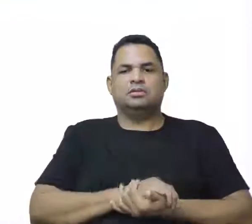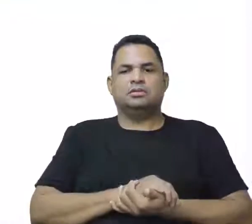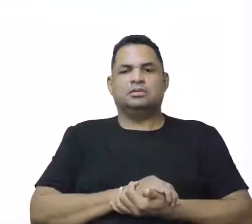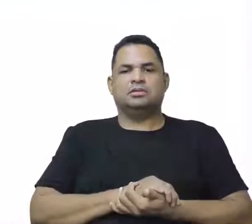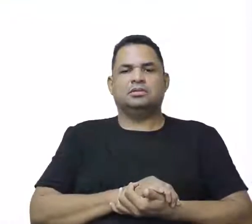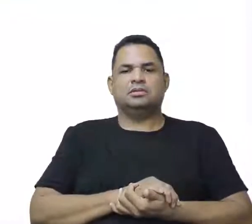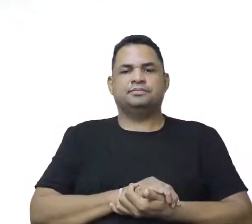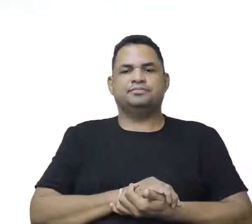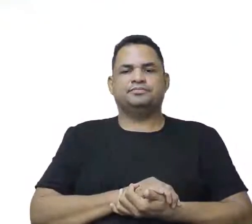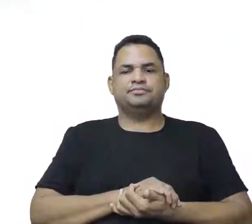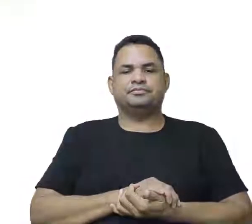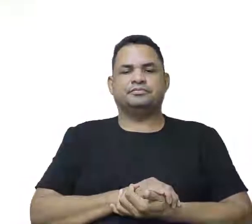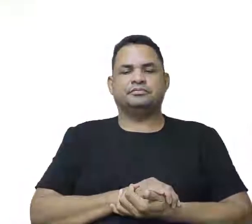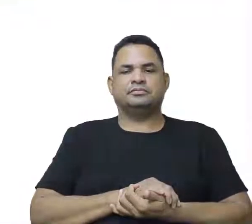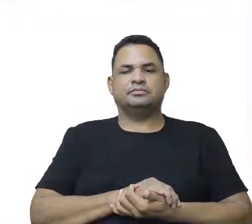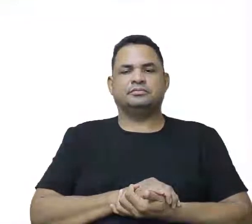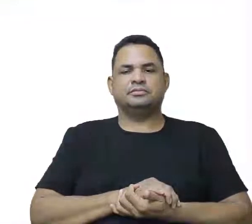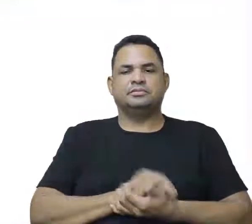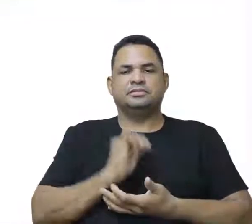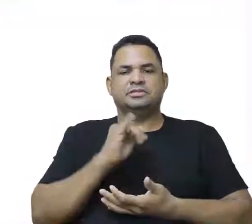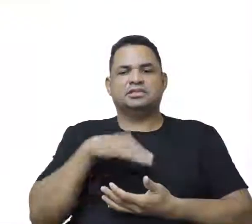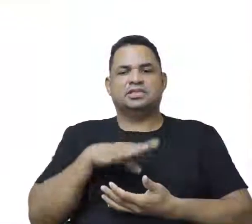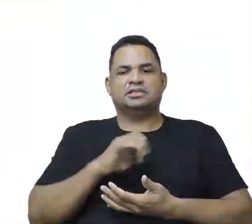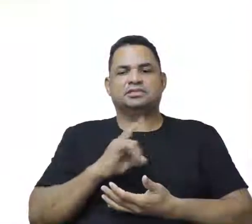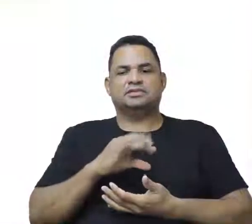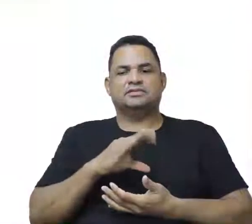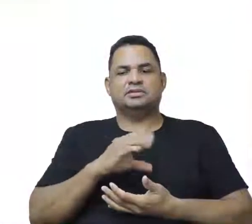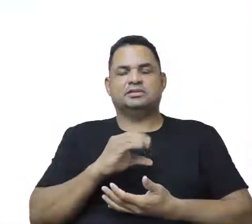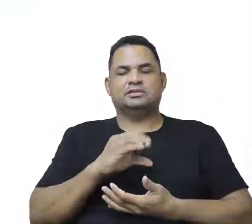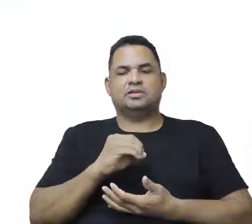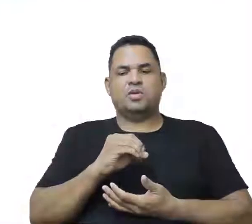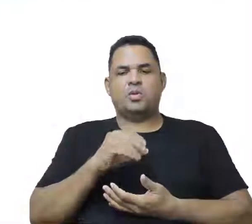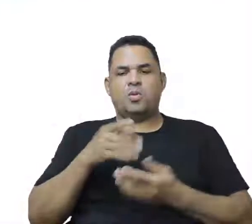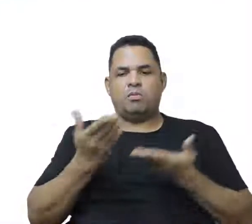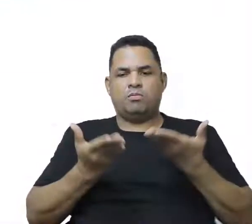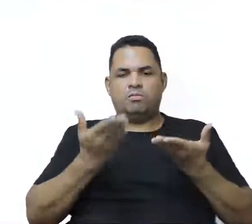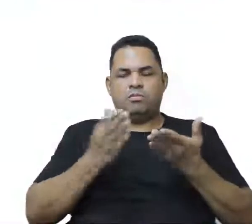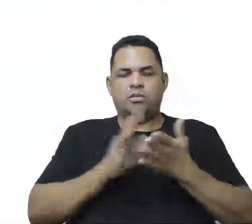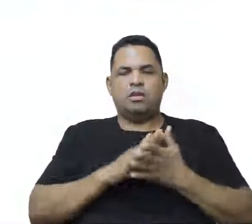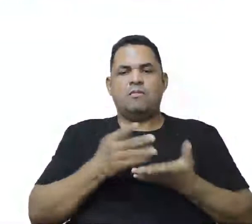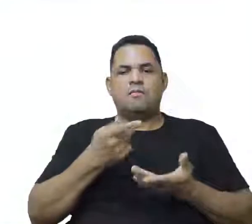da insatisfação com o peso, e a gente vai falar que é um problema